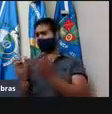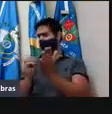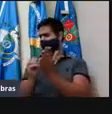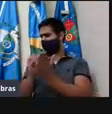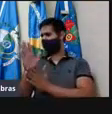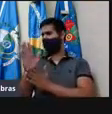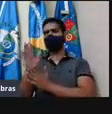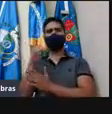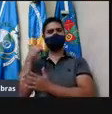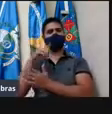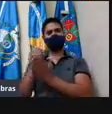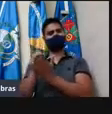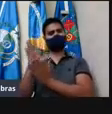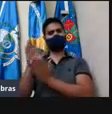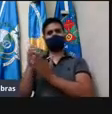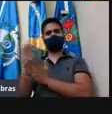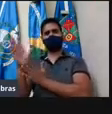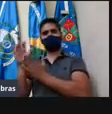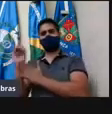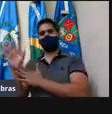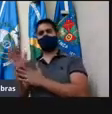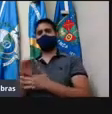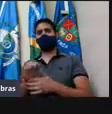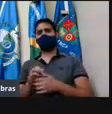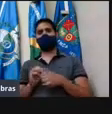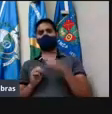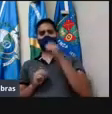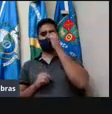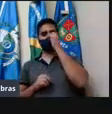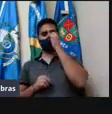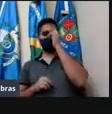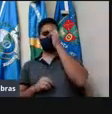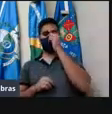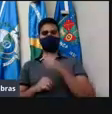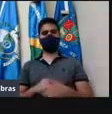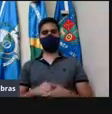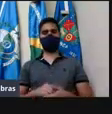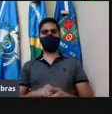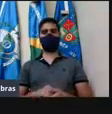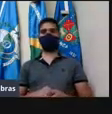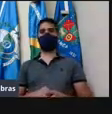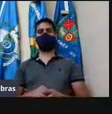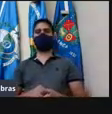ver se consegue tirar do nosso município, que já passou da hora.